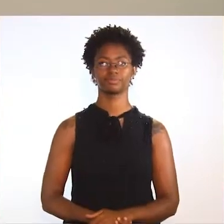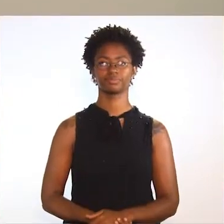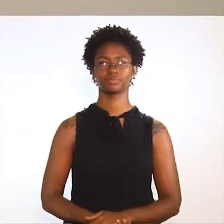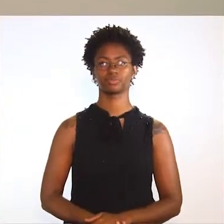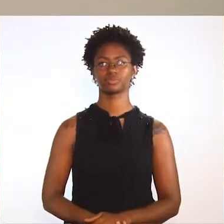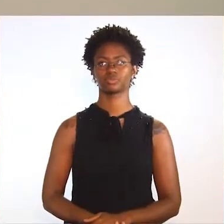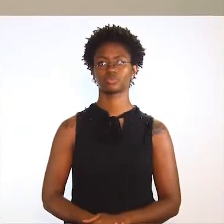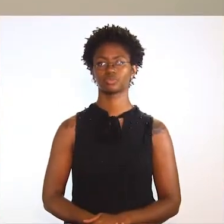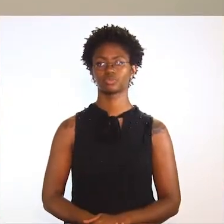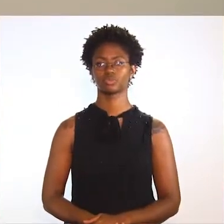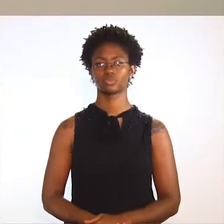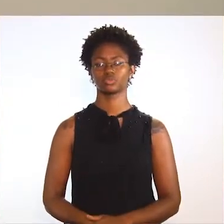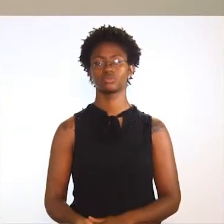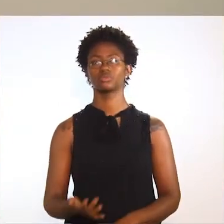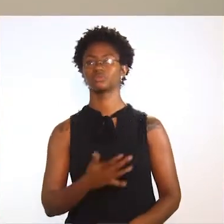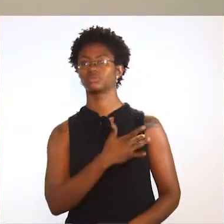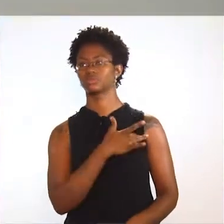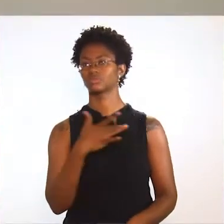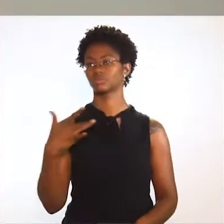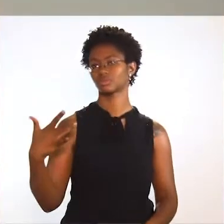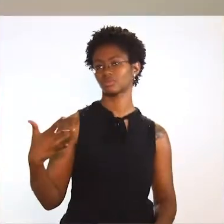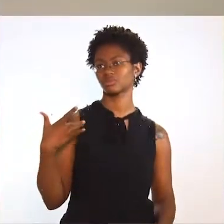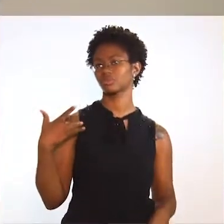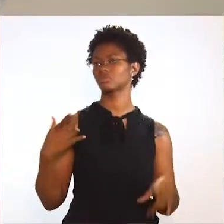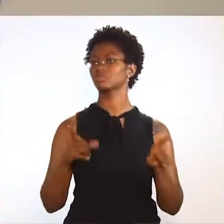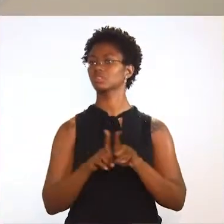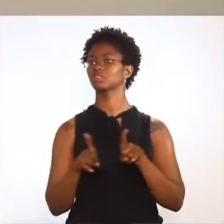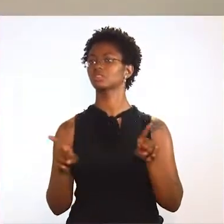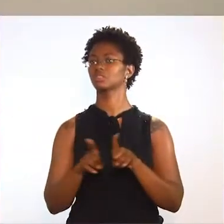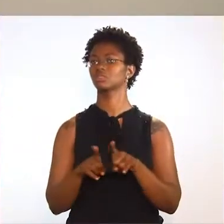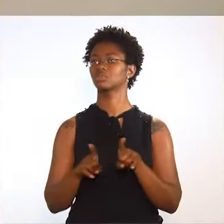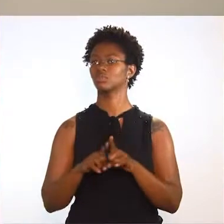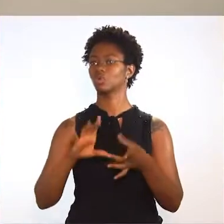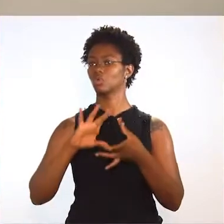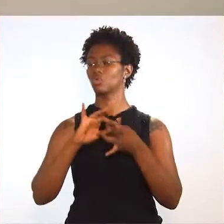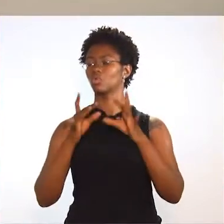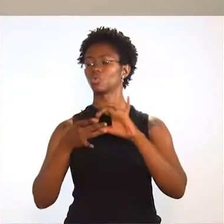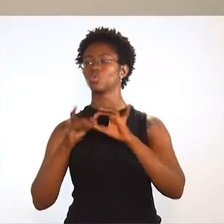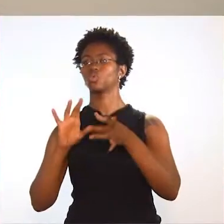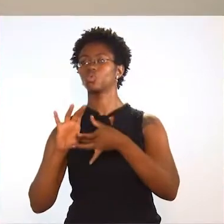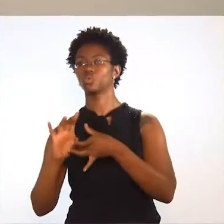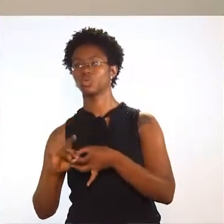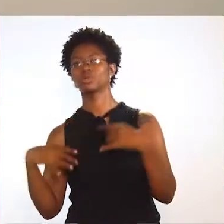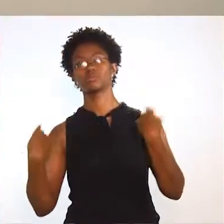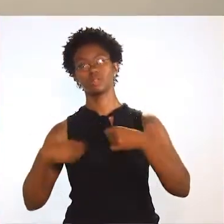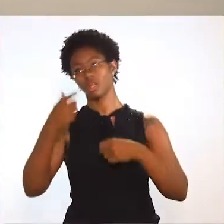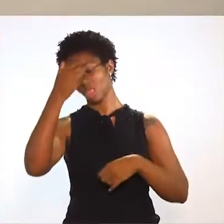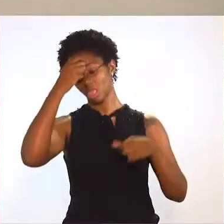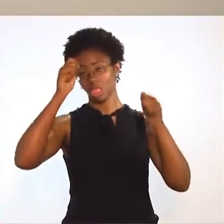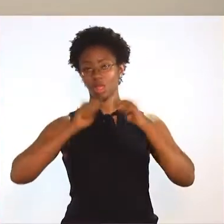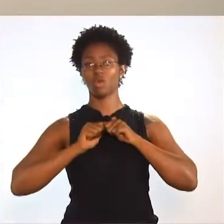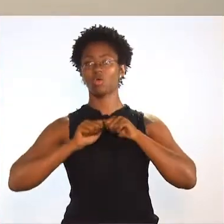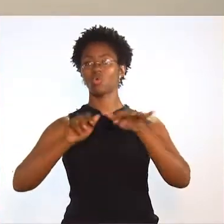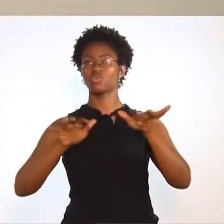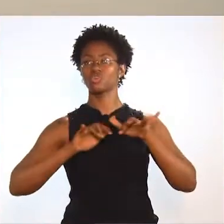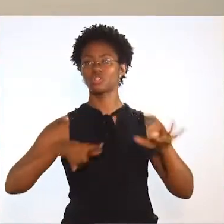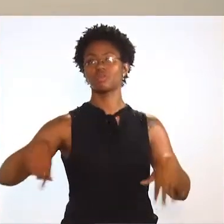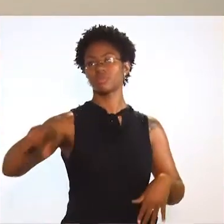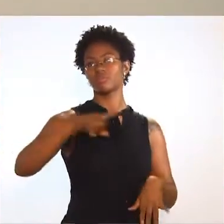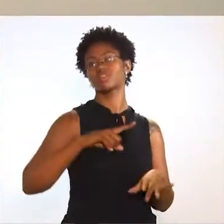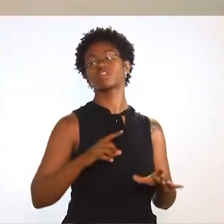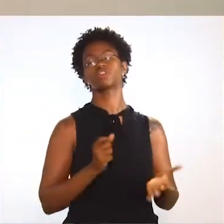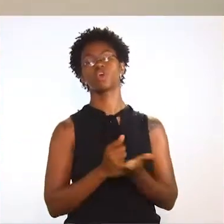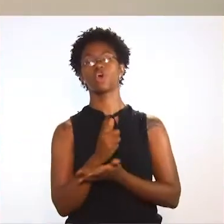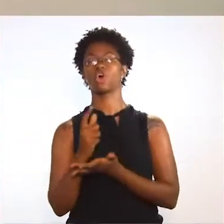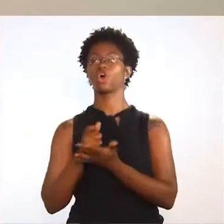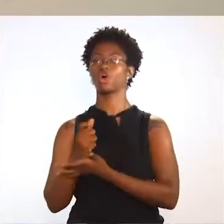né? De saúde e também acho que todo esse contexto trouxe muita conscientização para os consumidores. Então